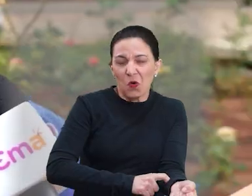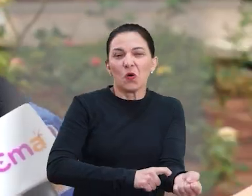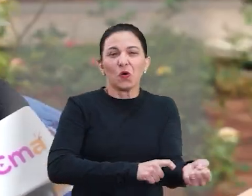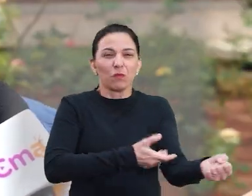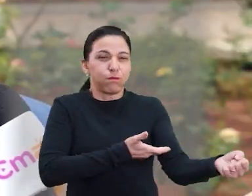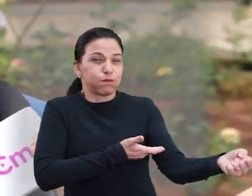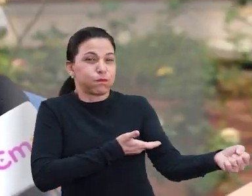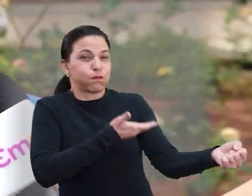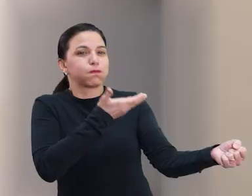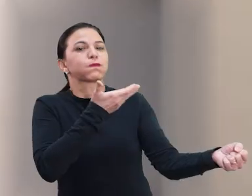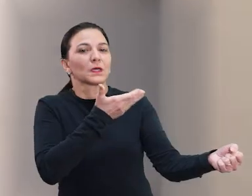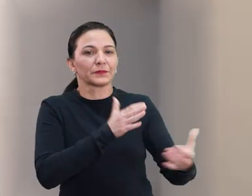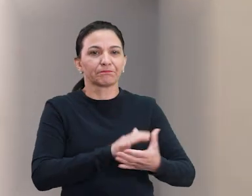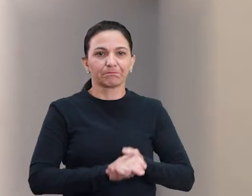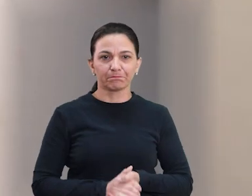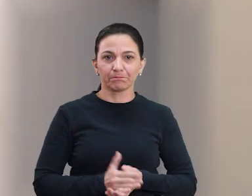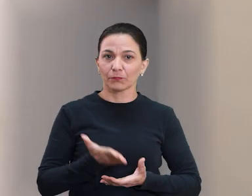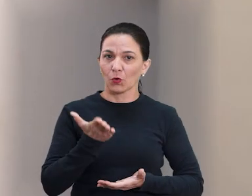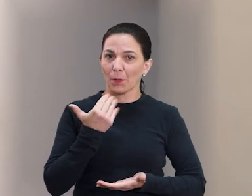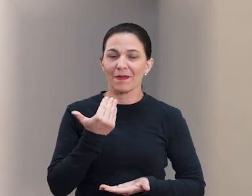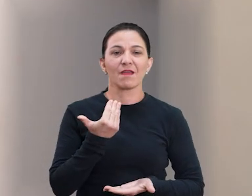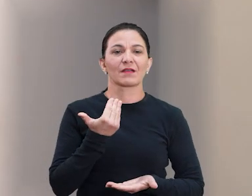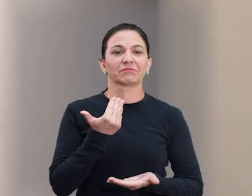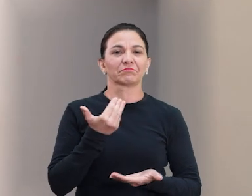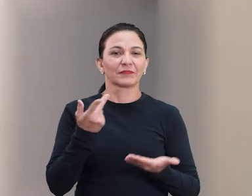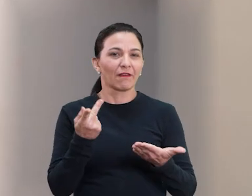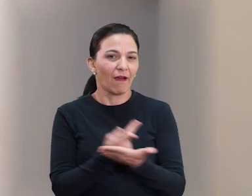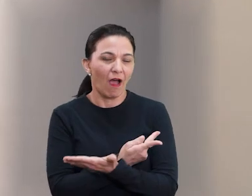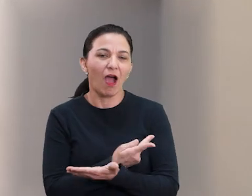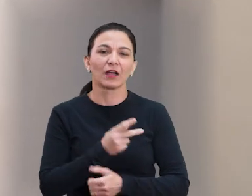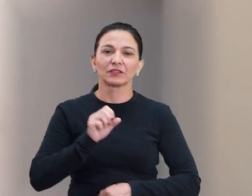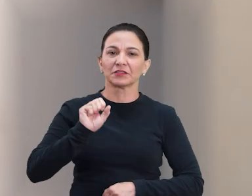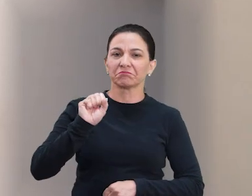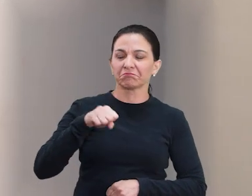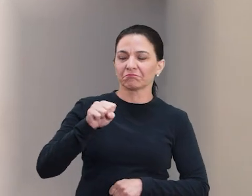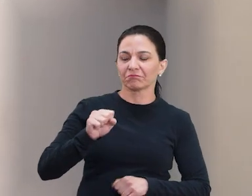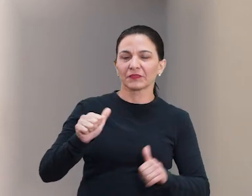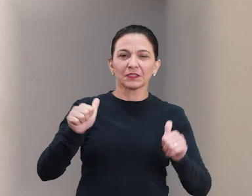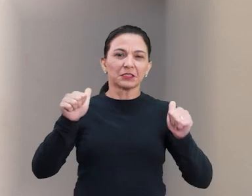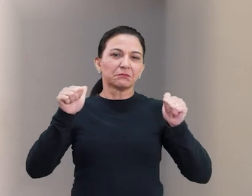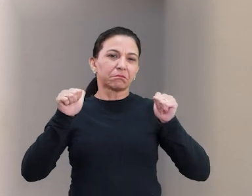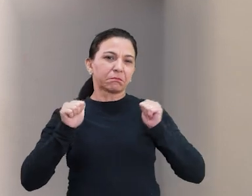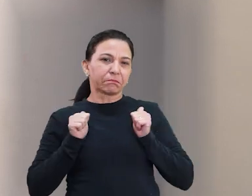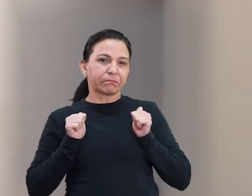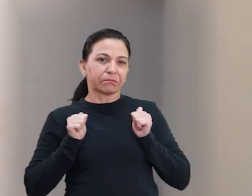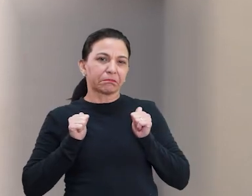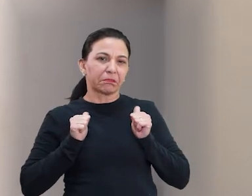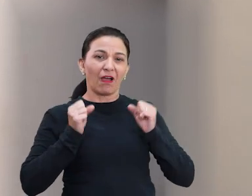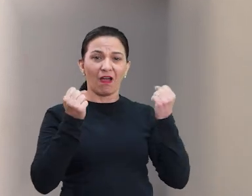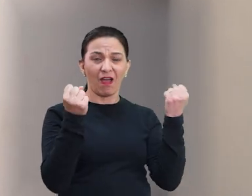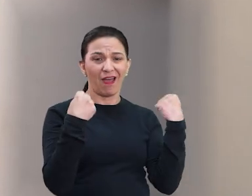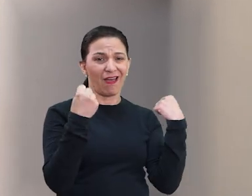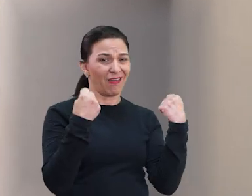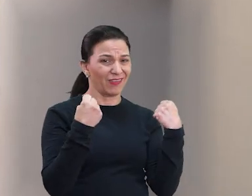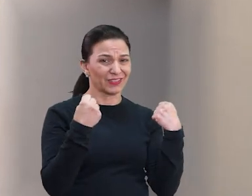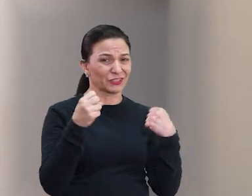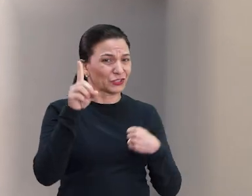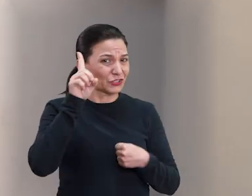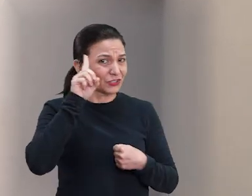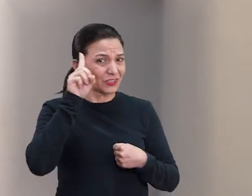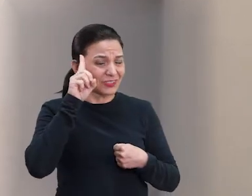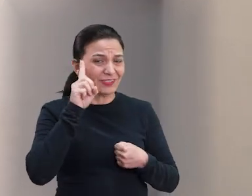pressão sobe acho que alimentação uma alimentação isso é isso sedentarismo né que a gente